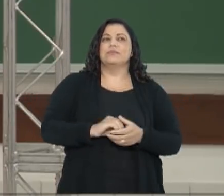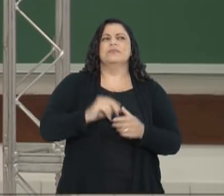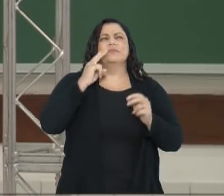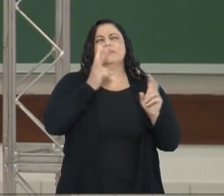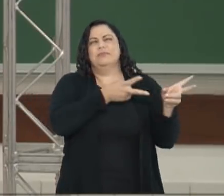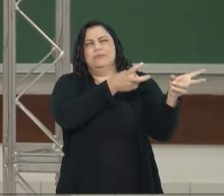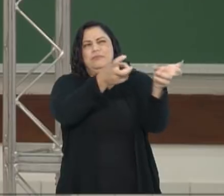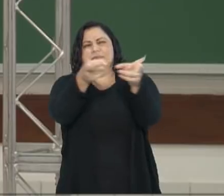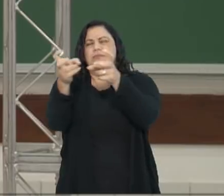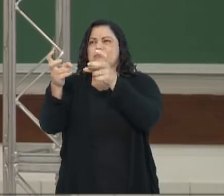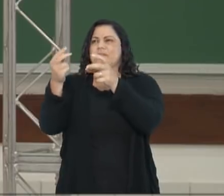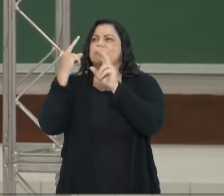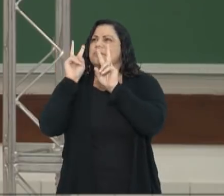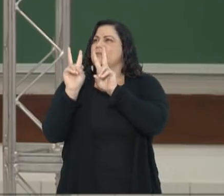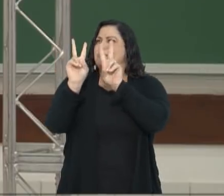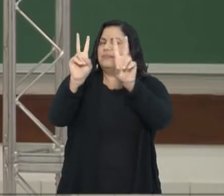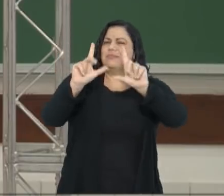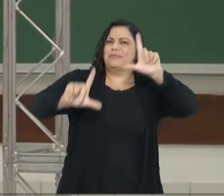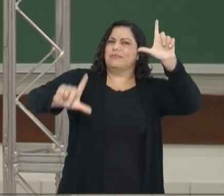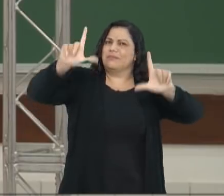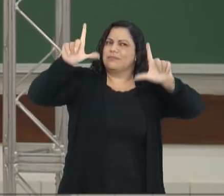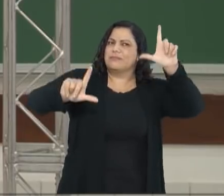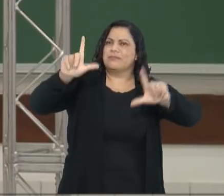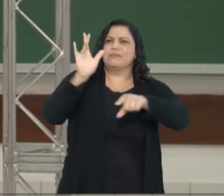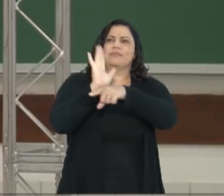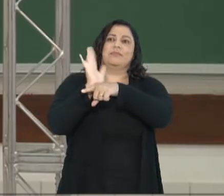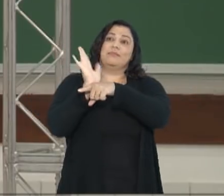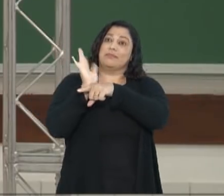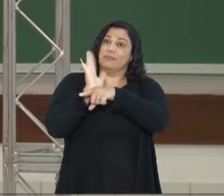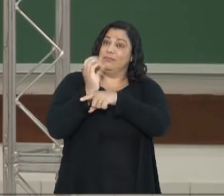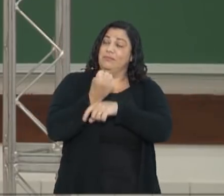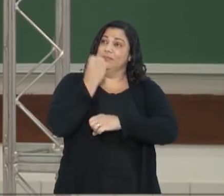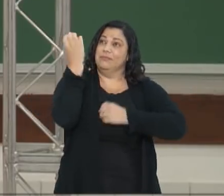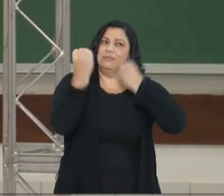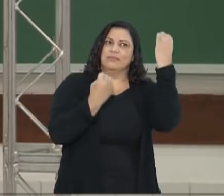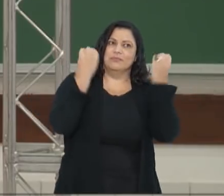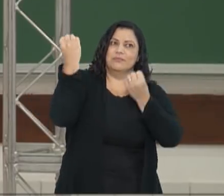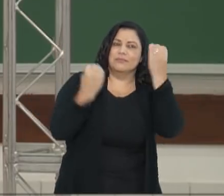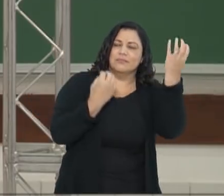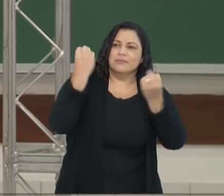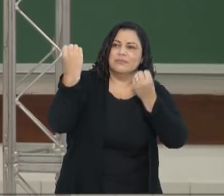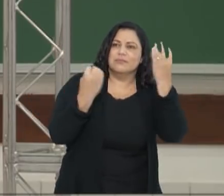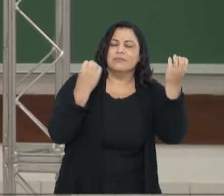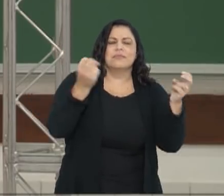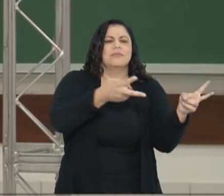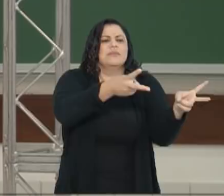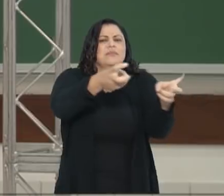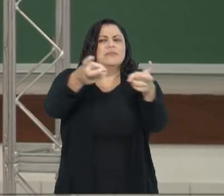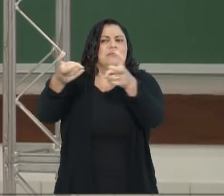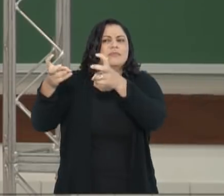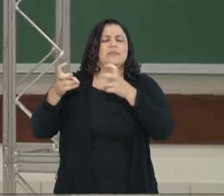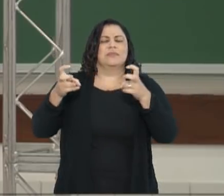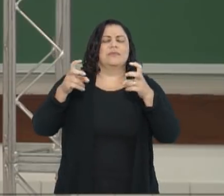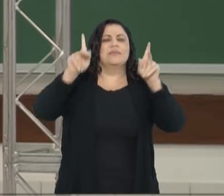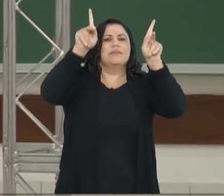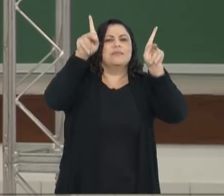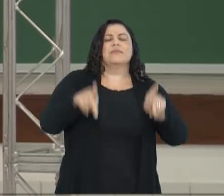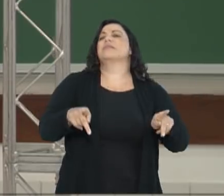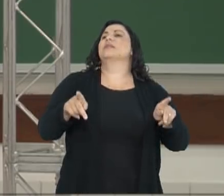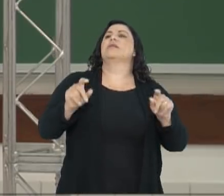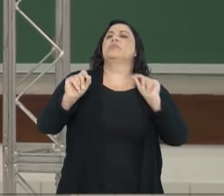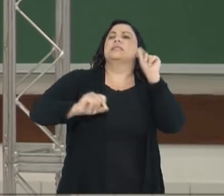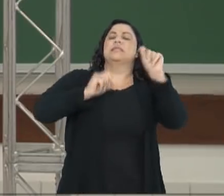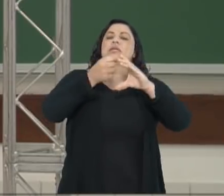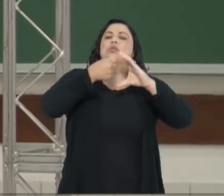olha, quando você vê na TV, quando você vê um filme ou quando você viaja, você vai observar estas paisagens com